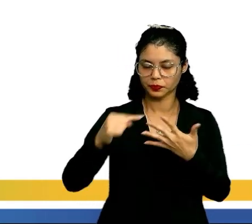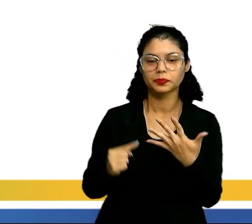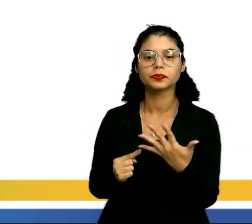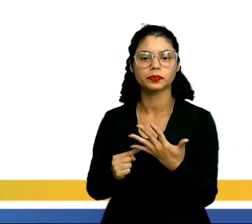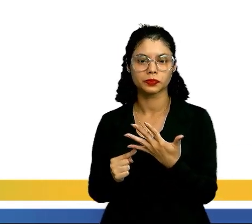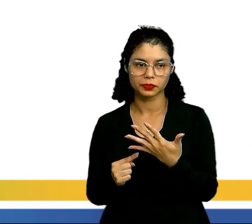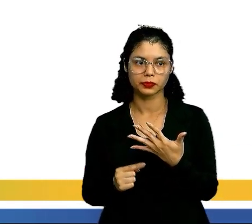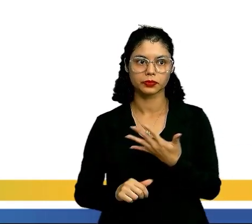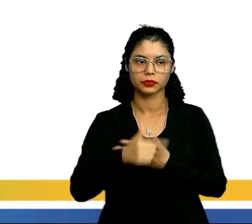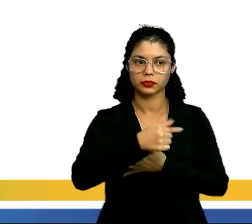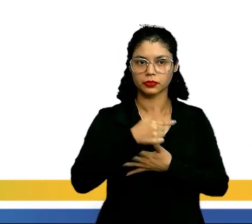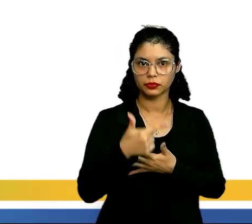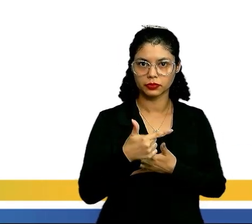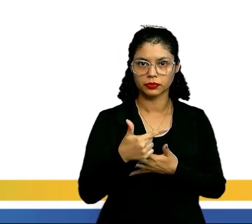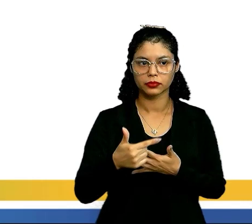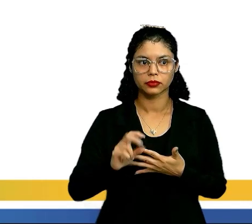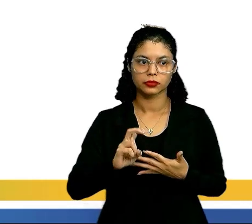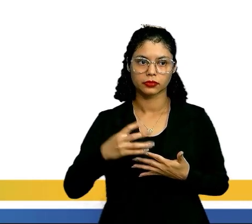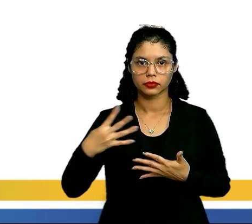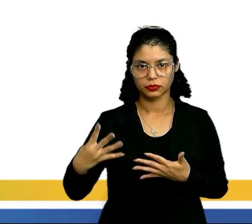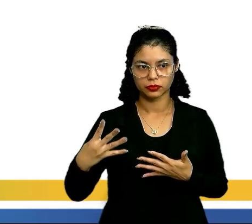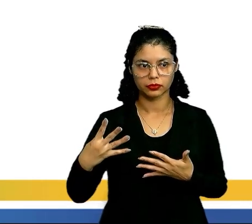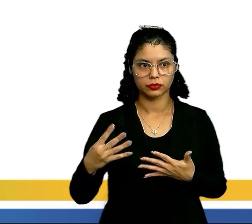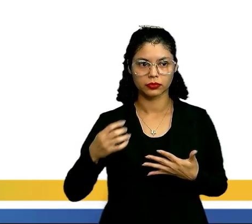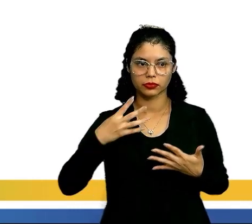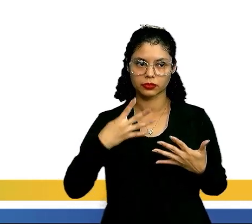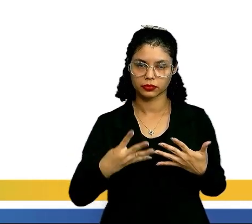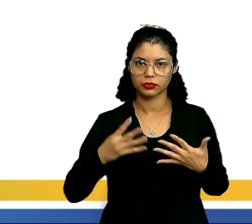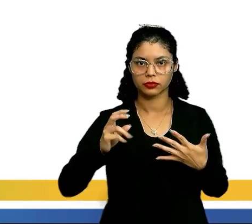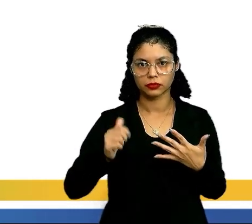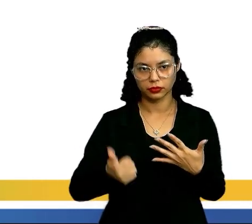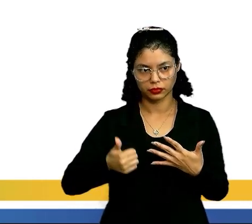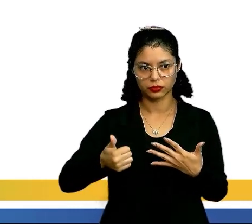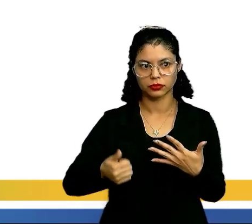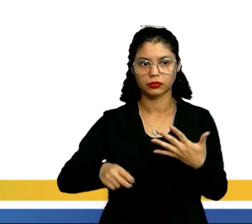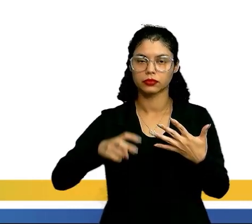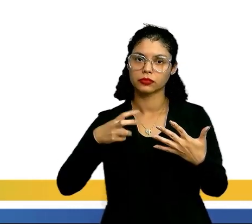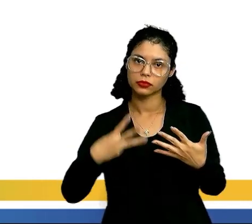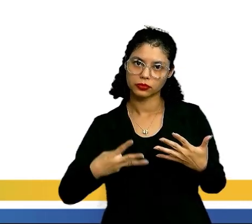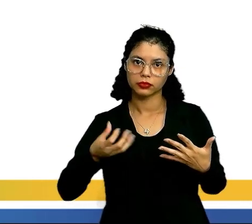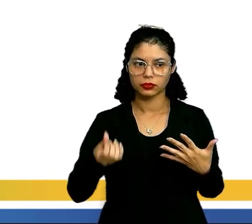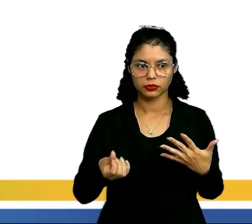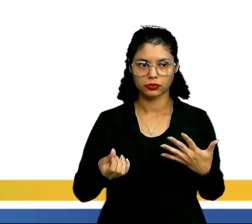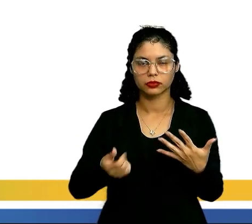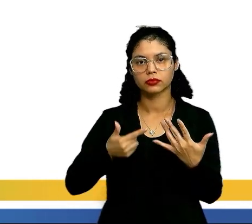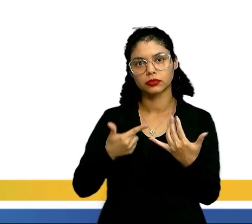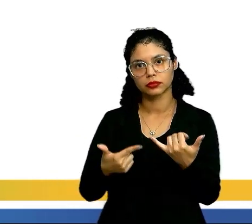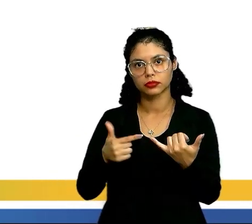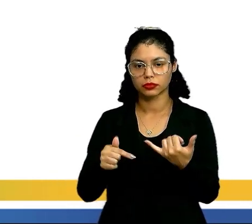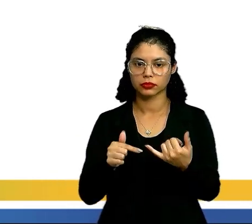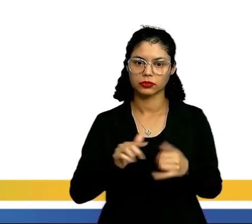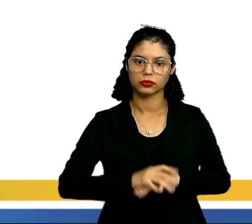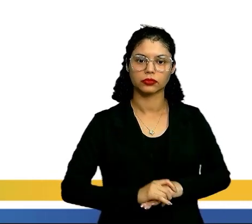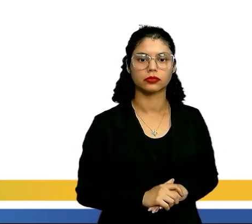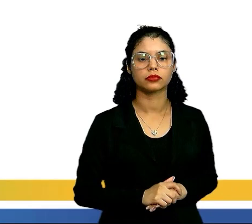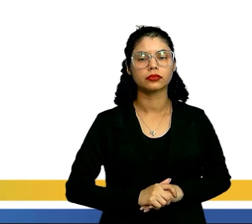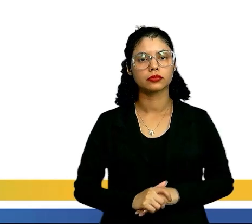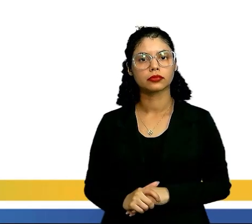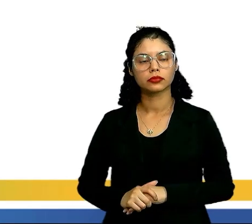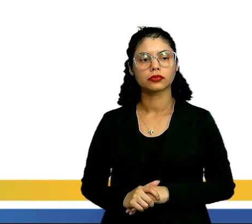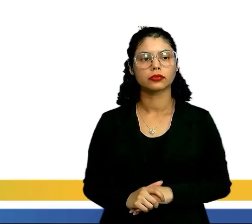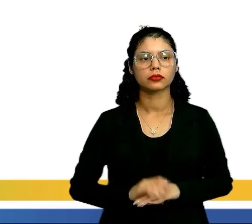alternativas. O A, 72, B, 54, C, 41, D, 36 e o E,